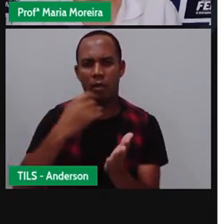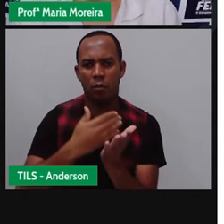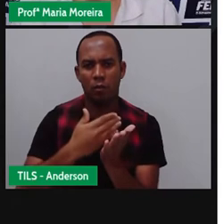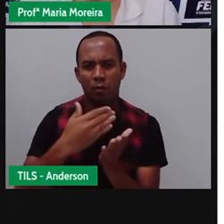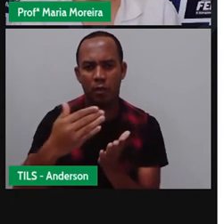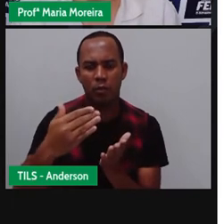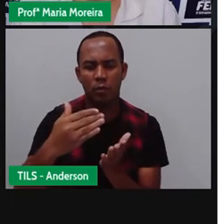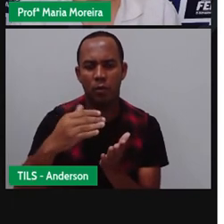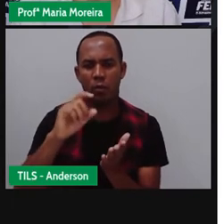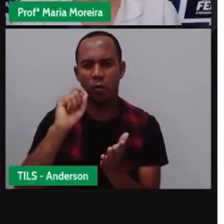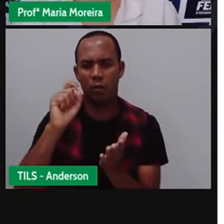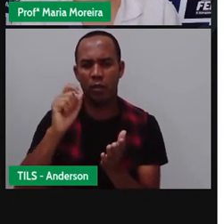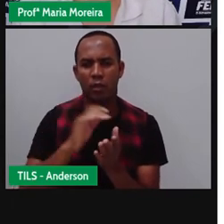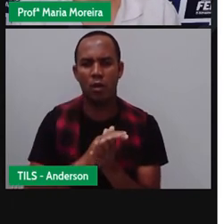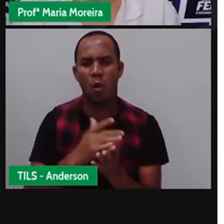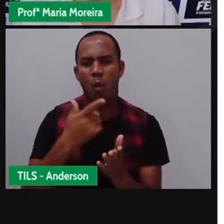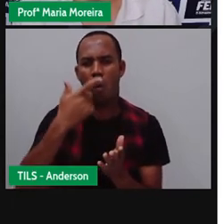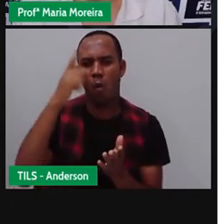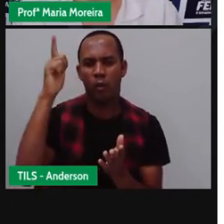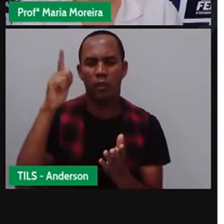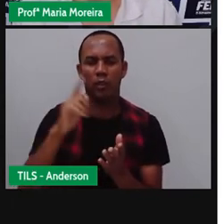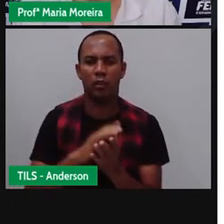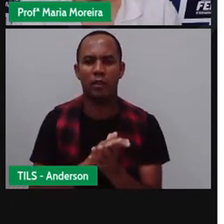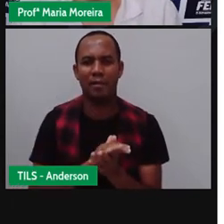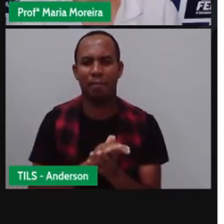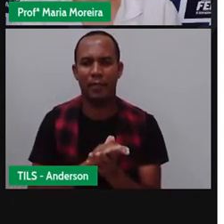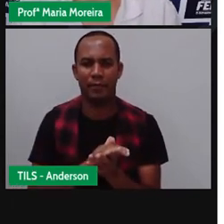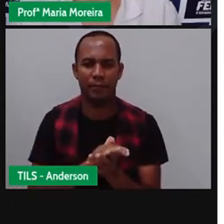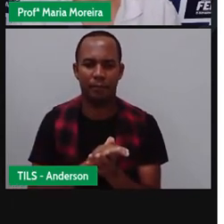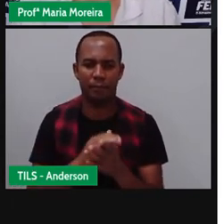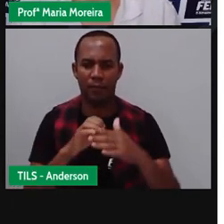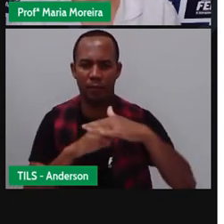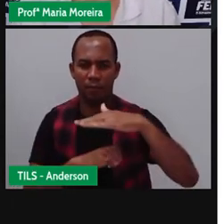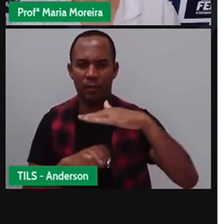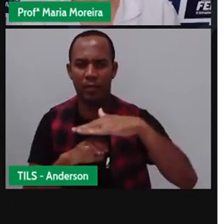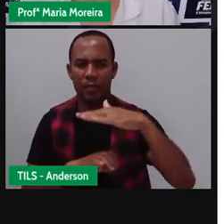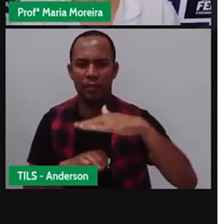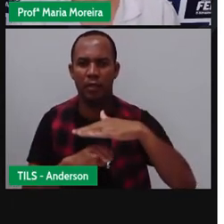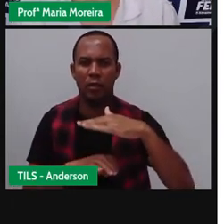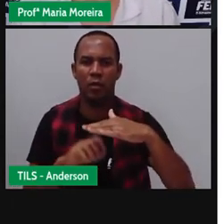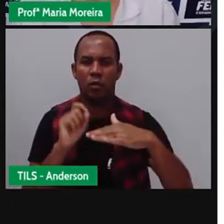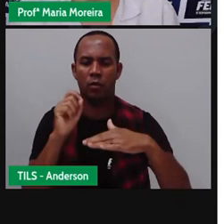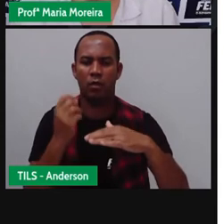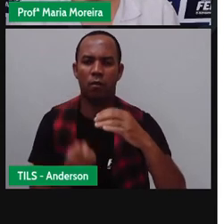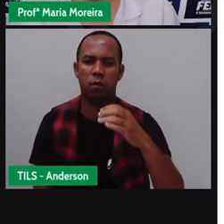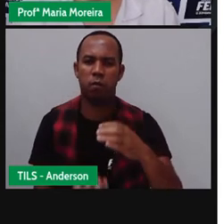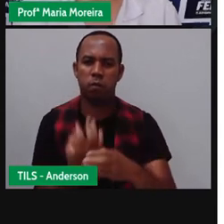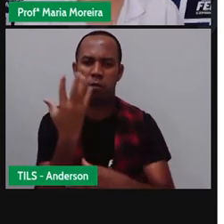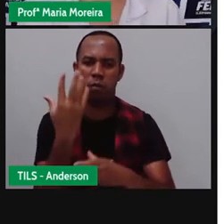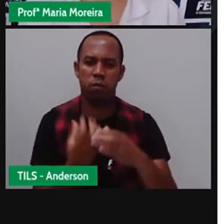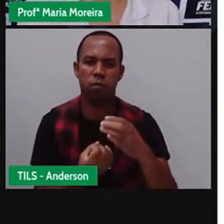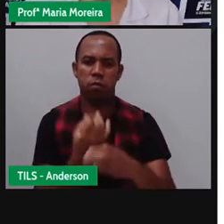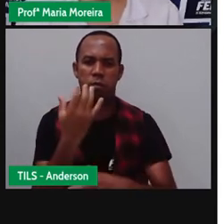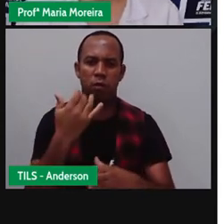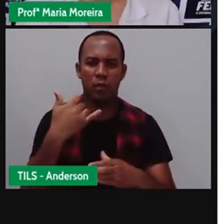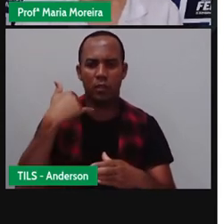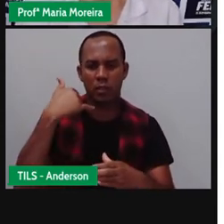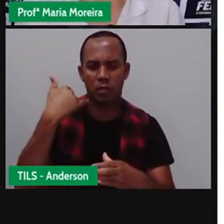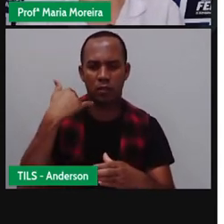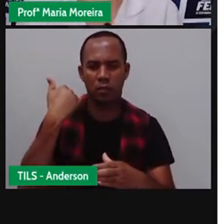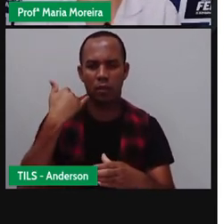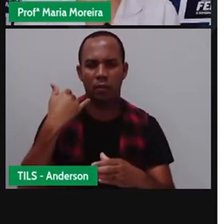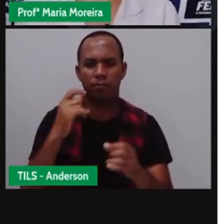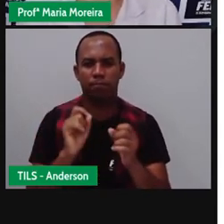daí, outras empresas como a Motorola passaram o quê? A criar celulares. Então a Bell lança aquele.